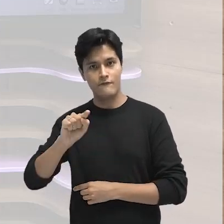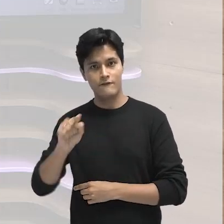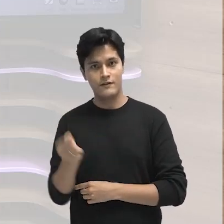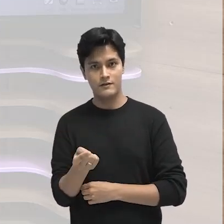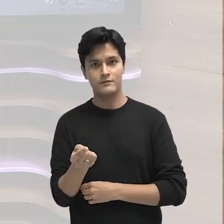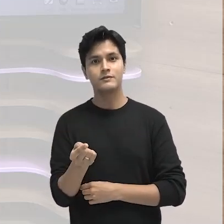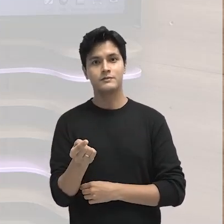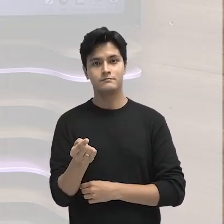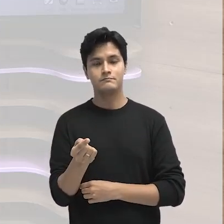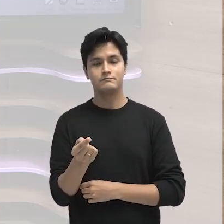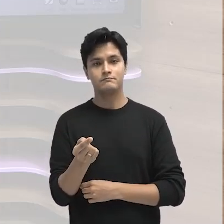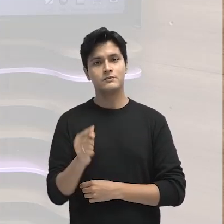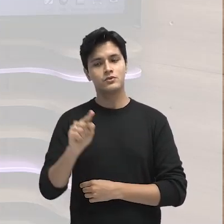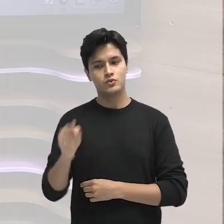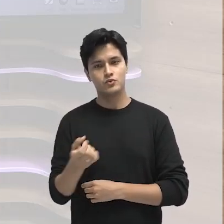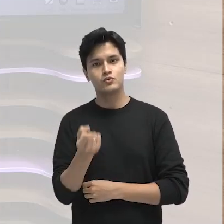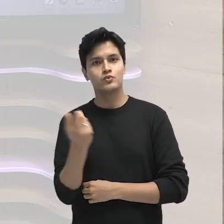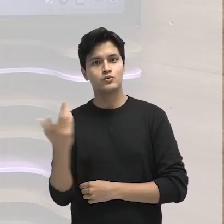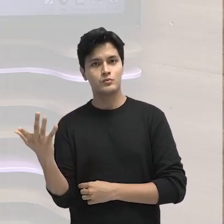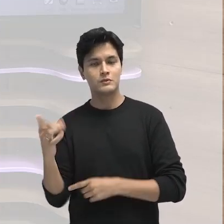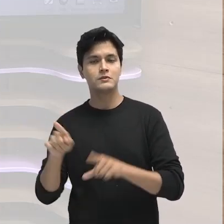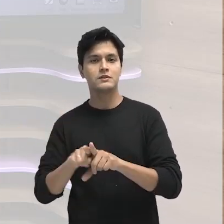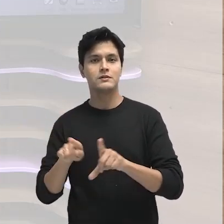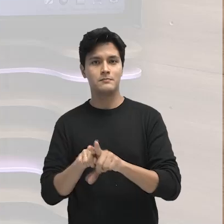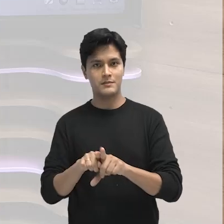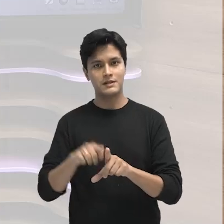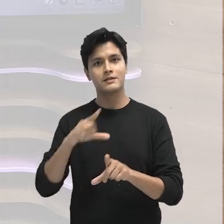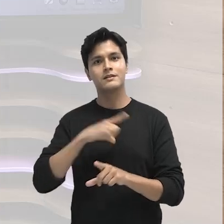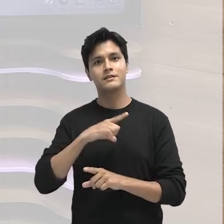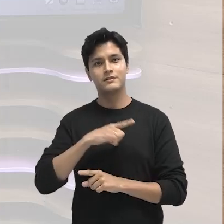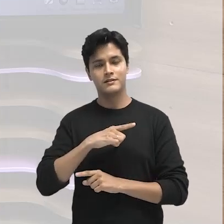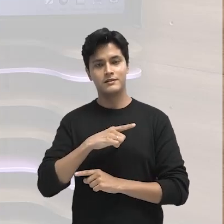E números decimais também é um tipo de número,